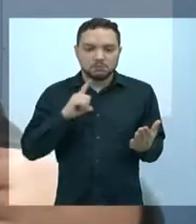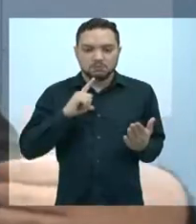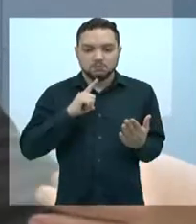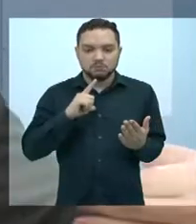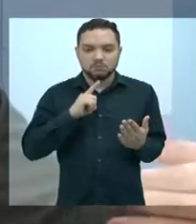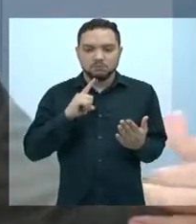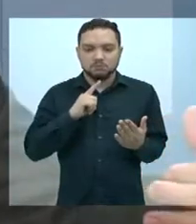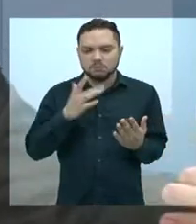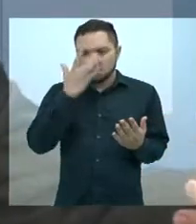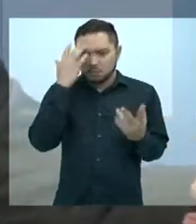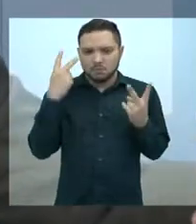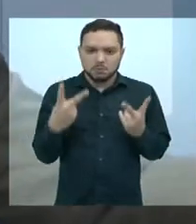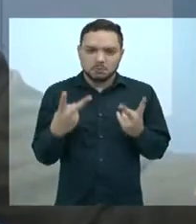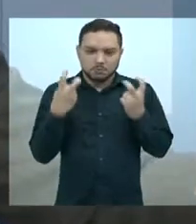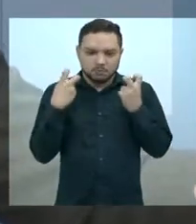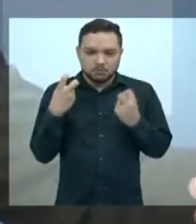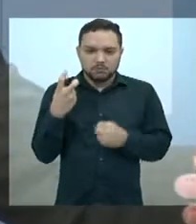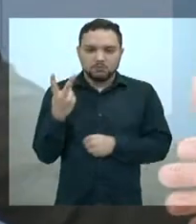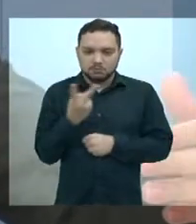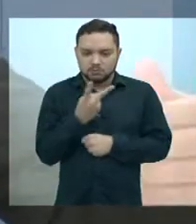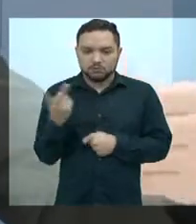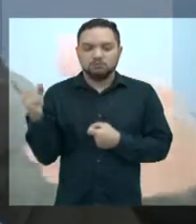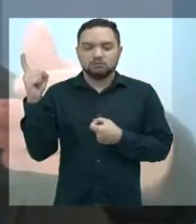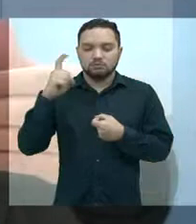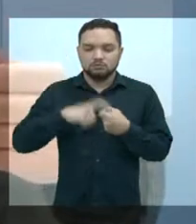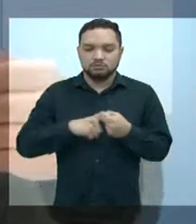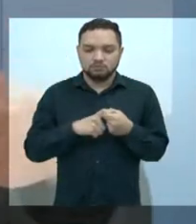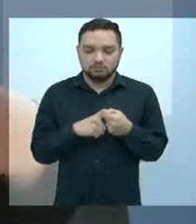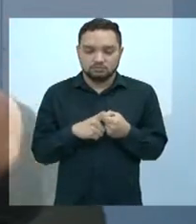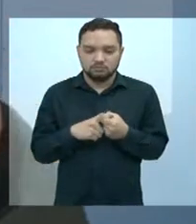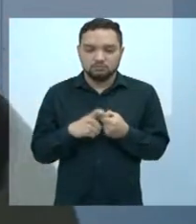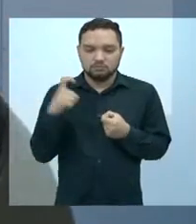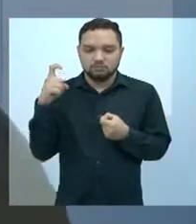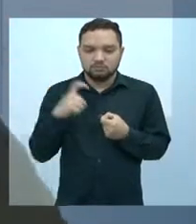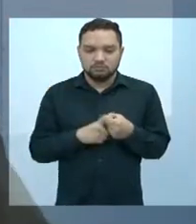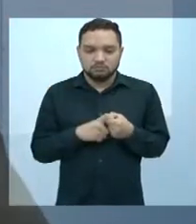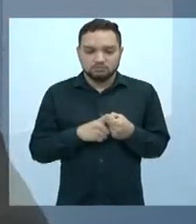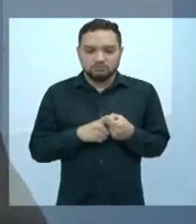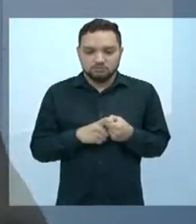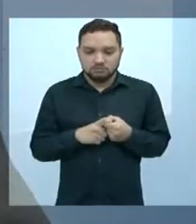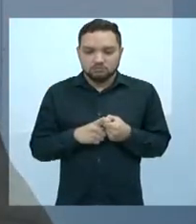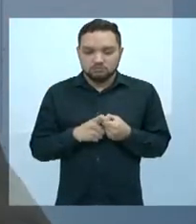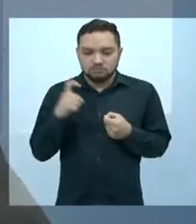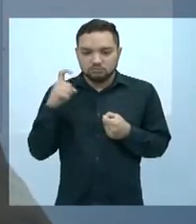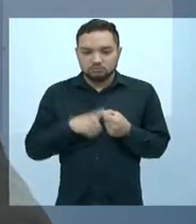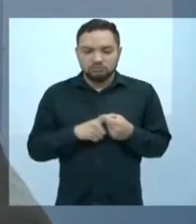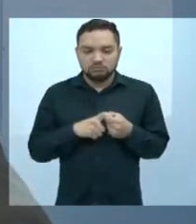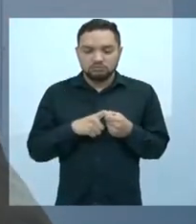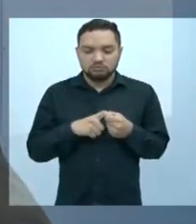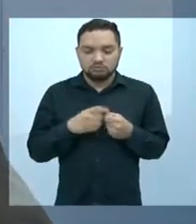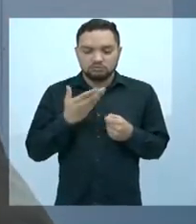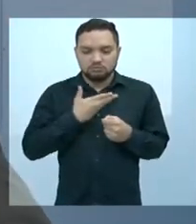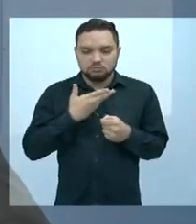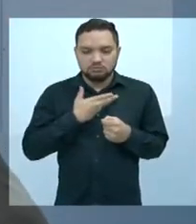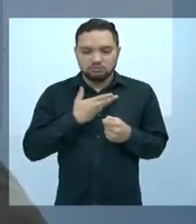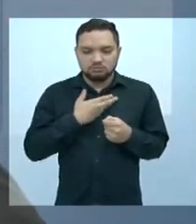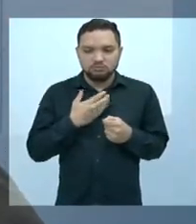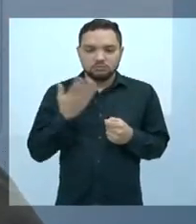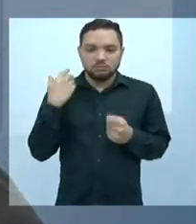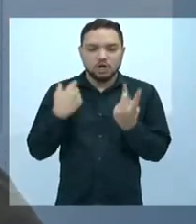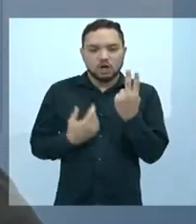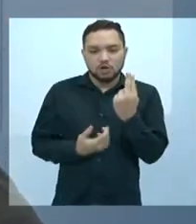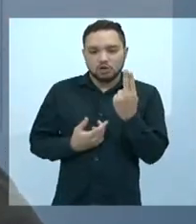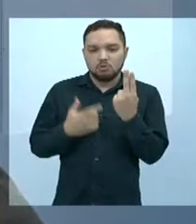público todo ver, que eles voltaram a fazer parte de uma mesma dupla que foi uma das mais vitoriosas da